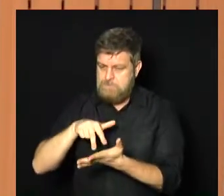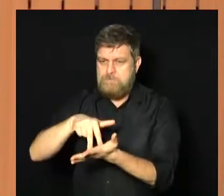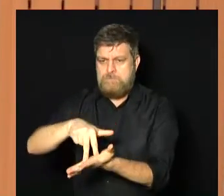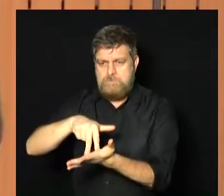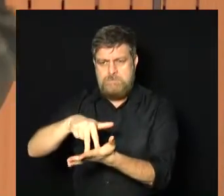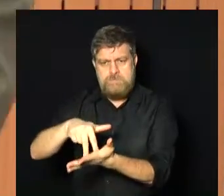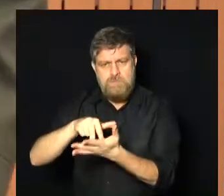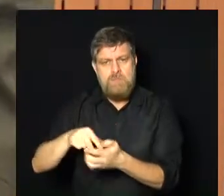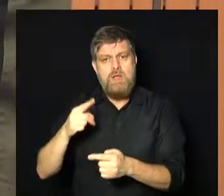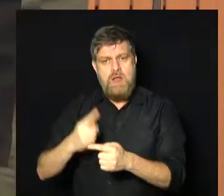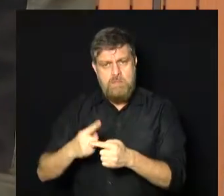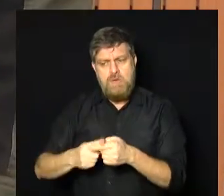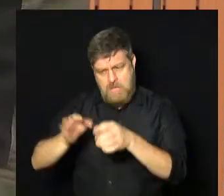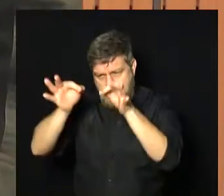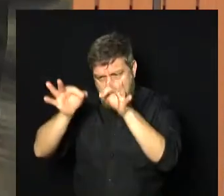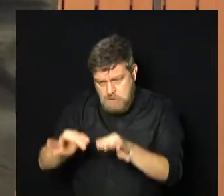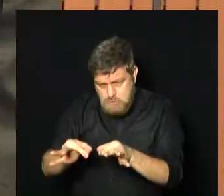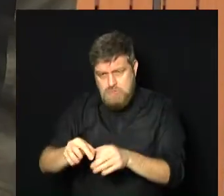justa, uma luta